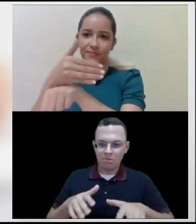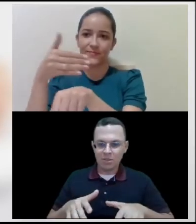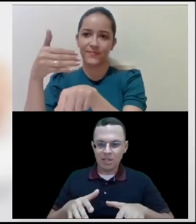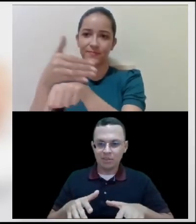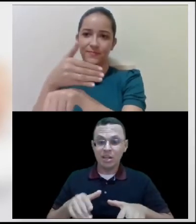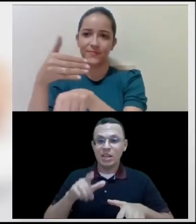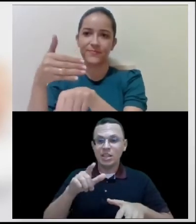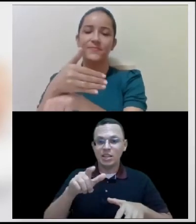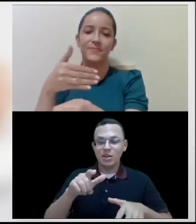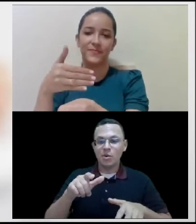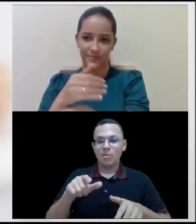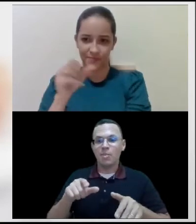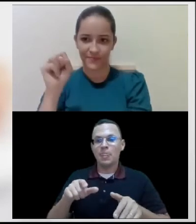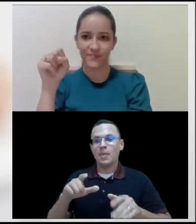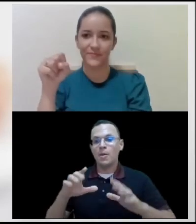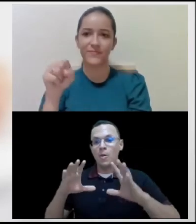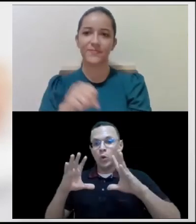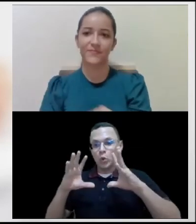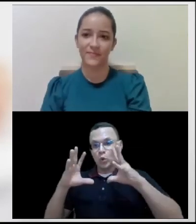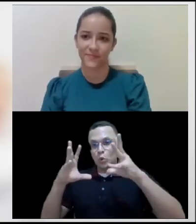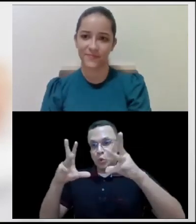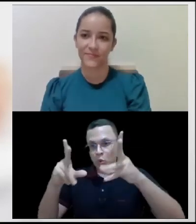tem movimento. Então, ó,